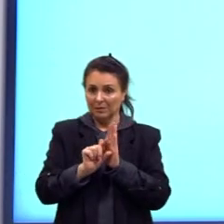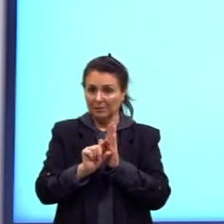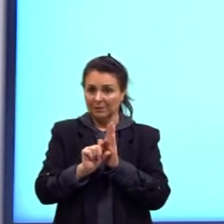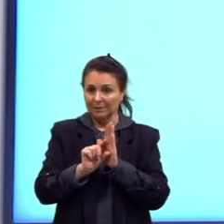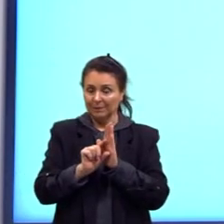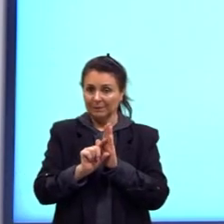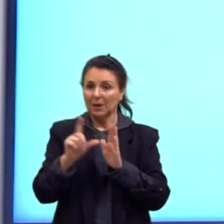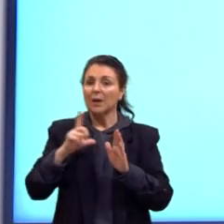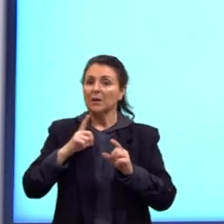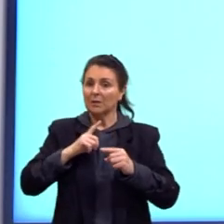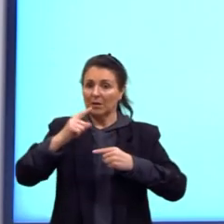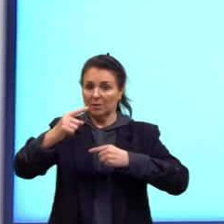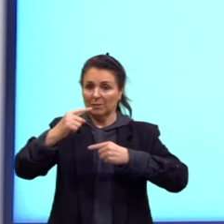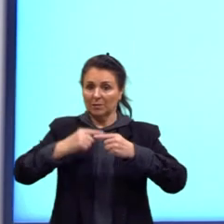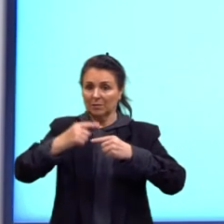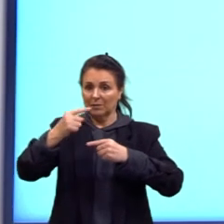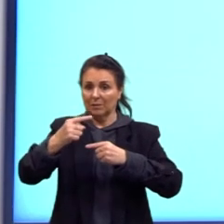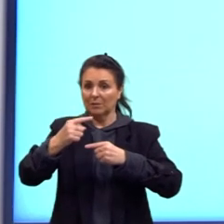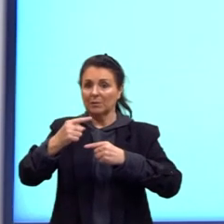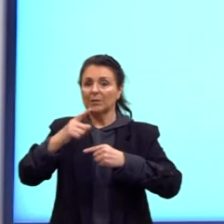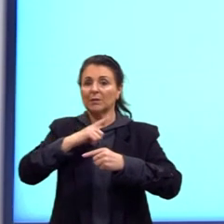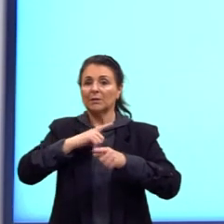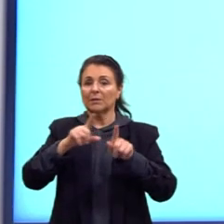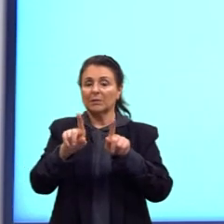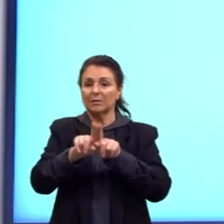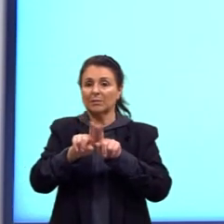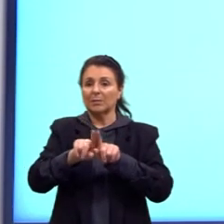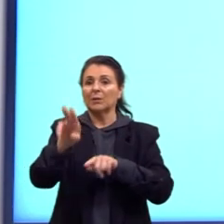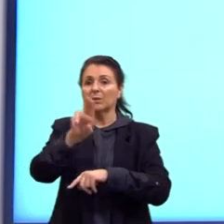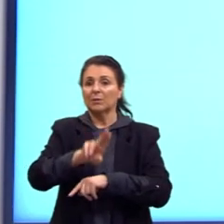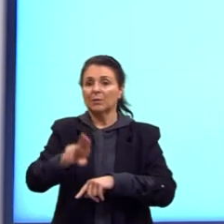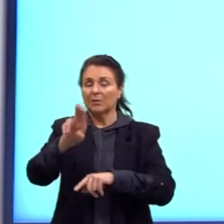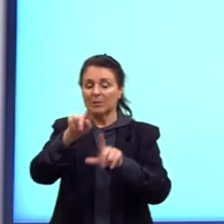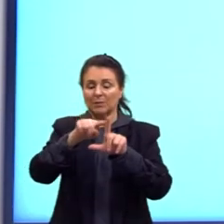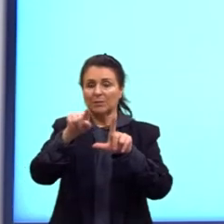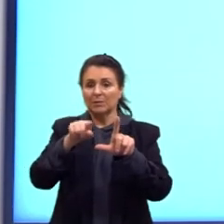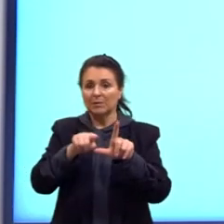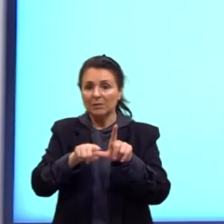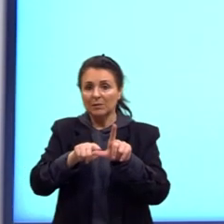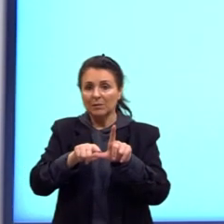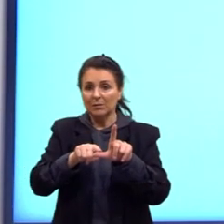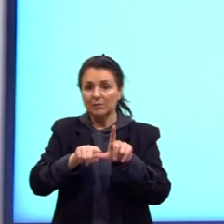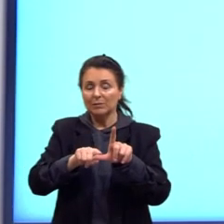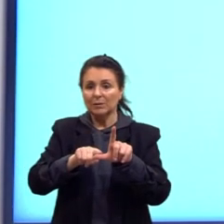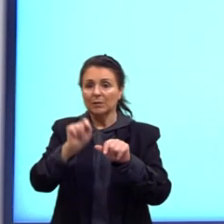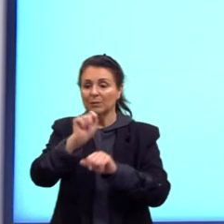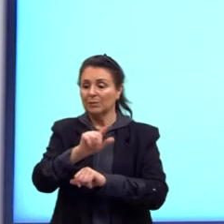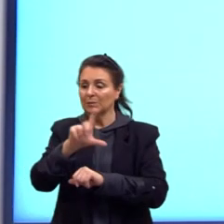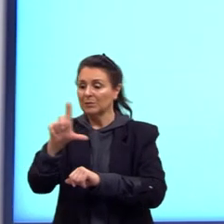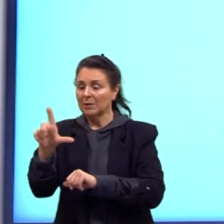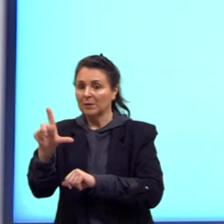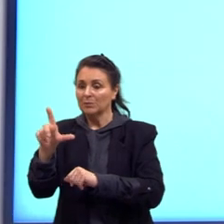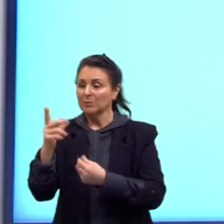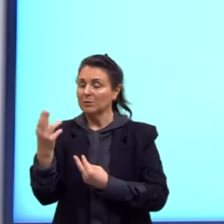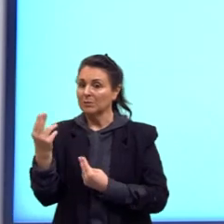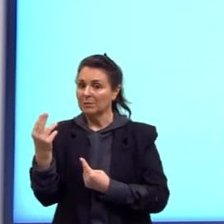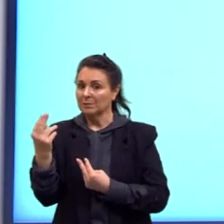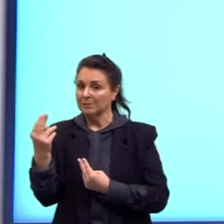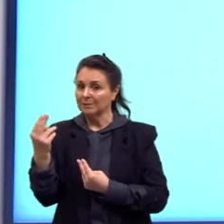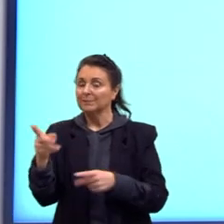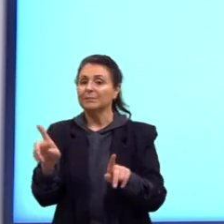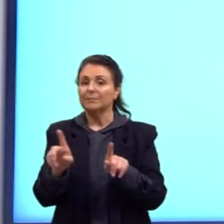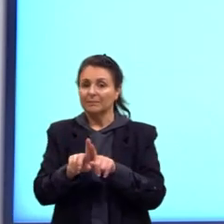existe essa proporção e nós temos que os ângulos aqui formados por estes lados são congruentes